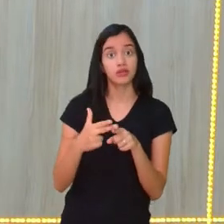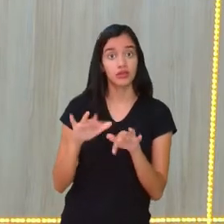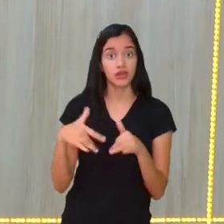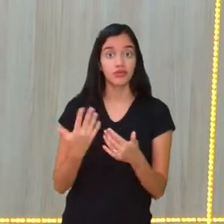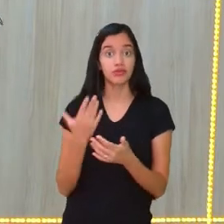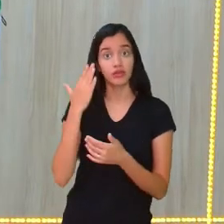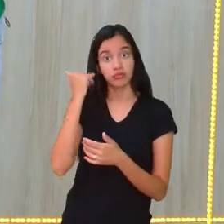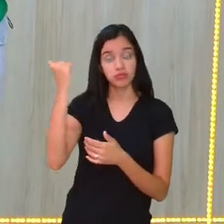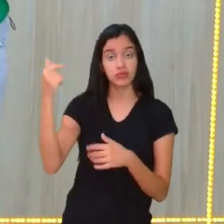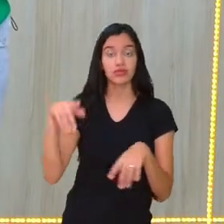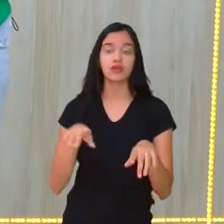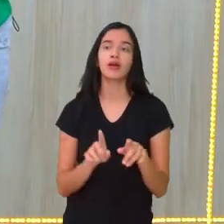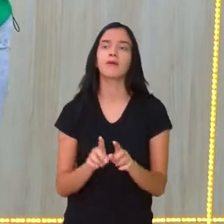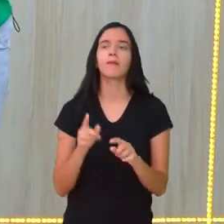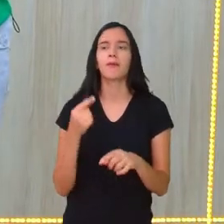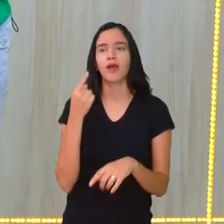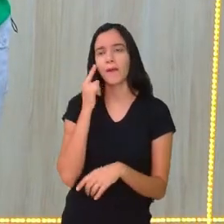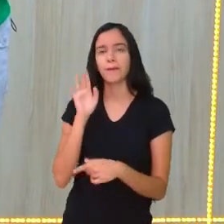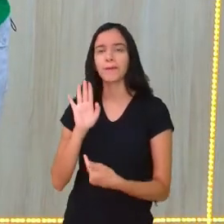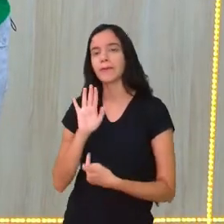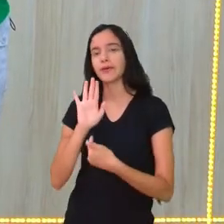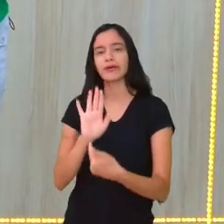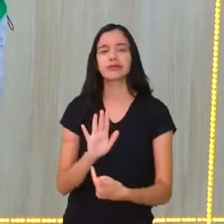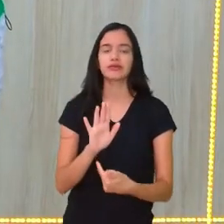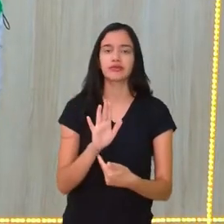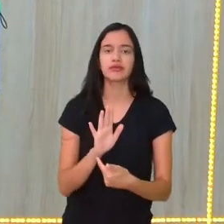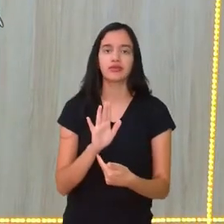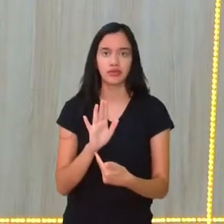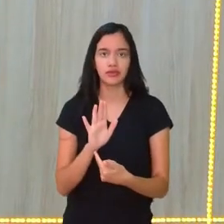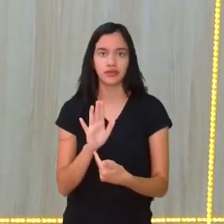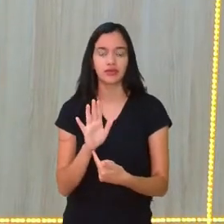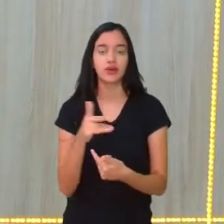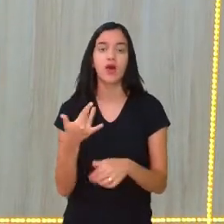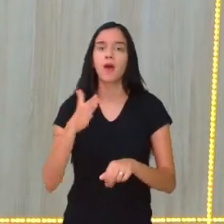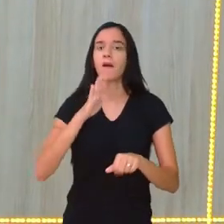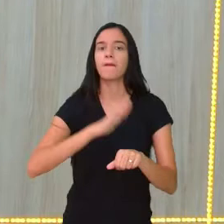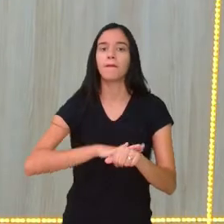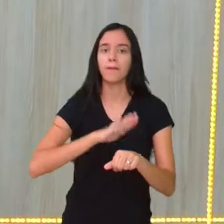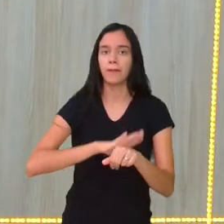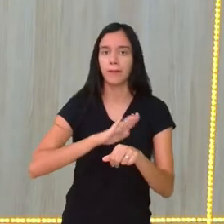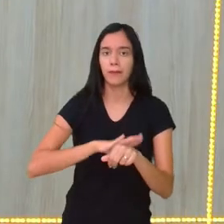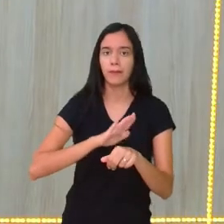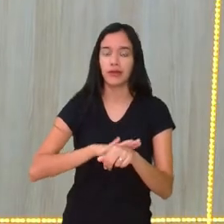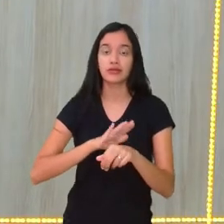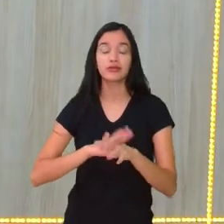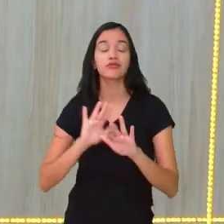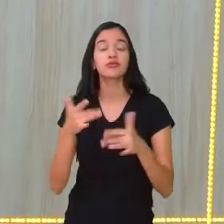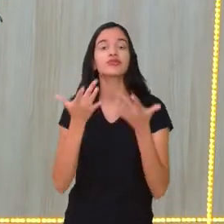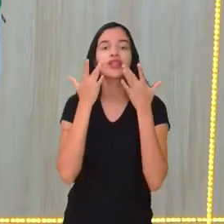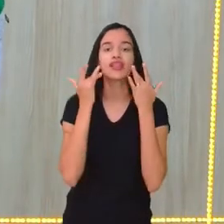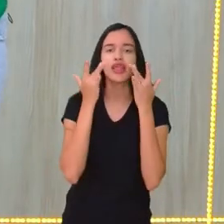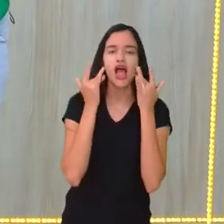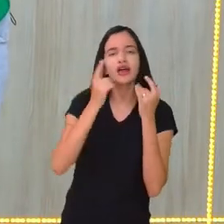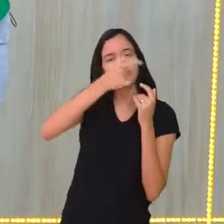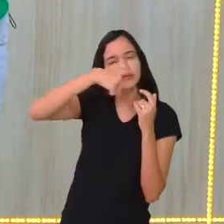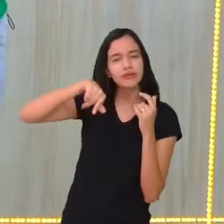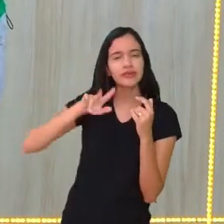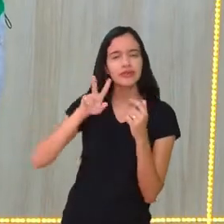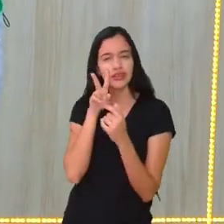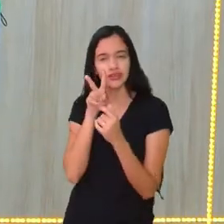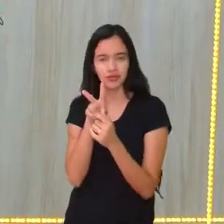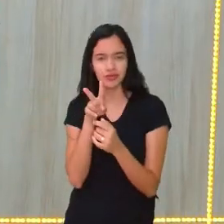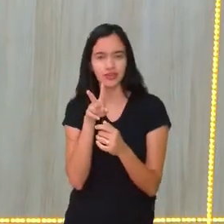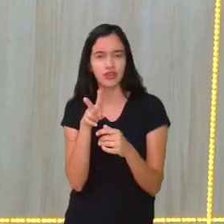chama Game of Thrones, mostrando uma cena, um momento, né, do teatro medieval ali. Vocês viram, né,